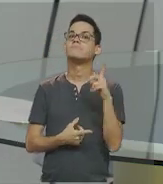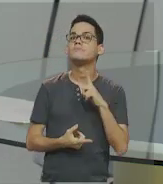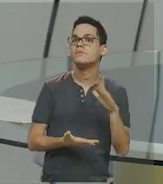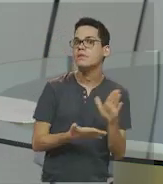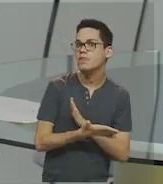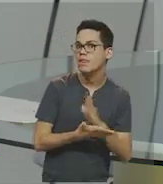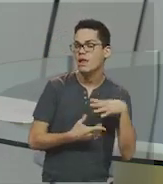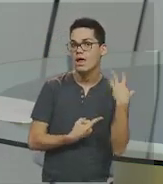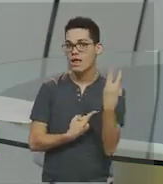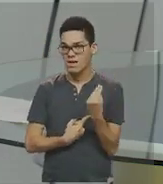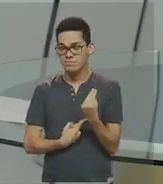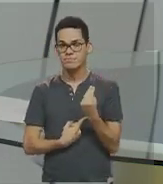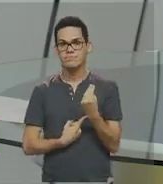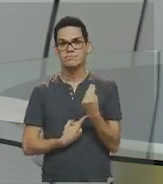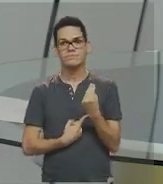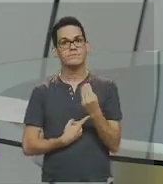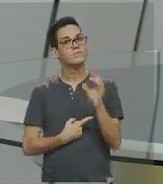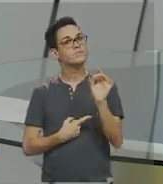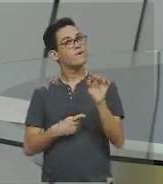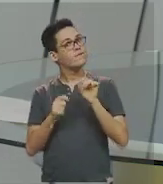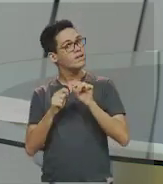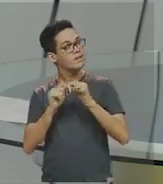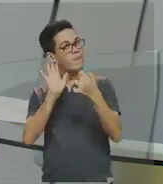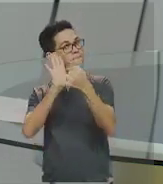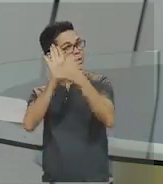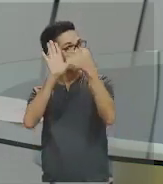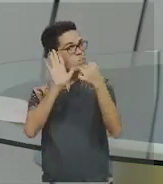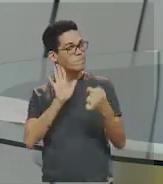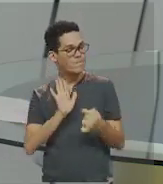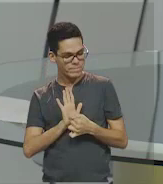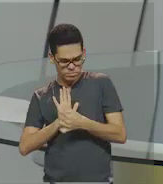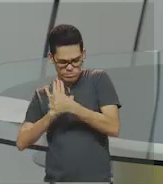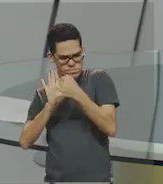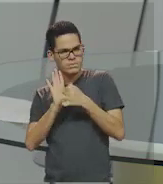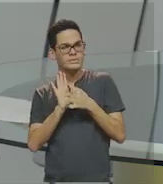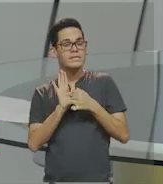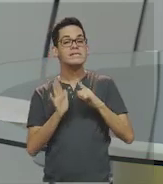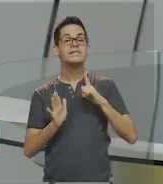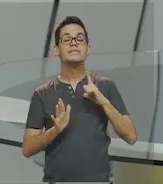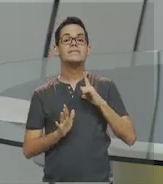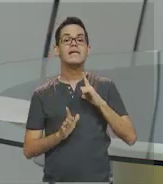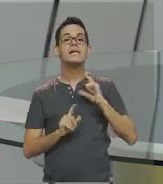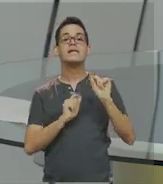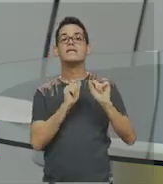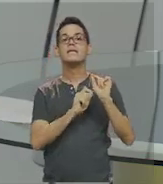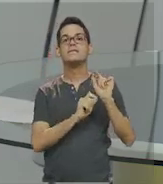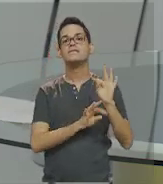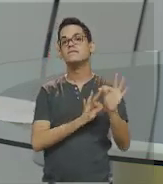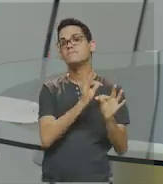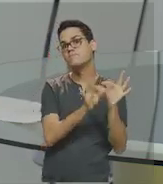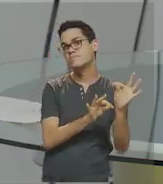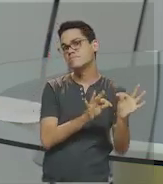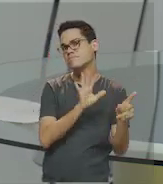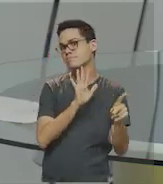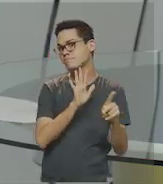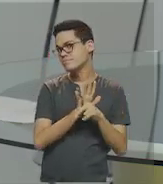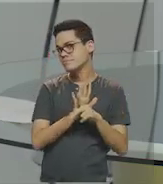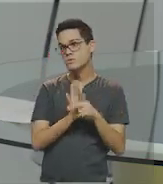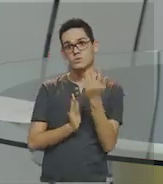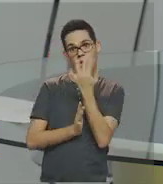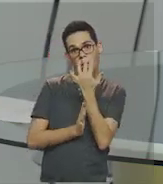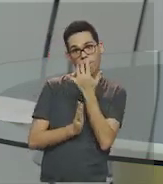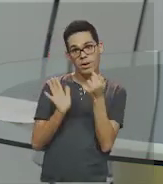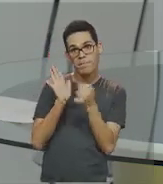que só trabalham com pontos, Existem formas e técnicas de se colorir, inclusive usando só os